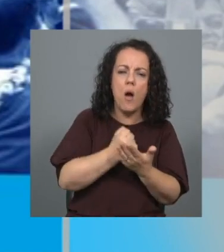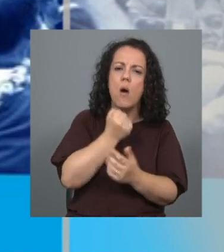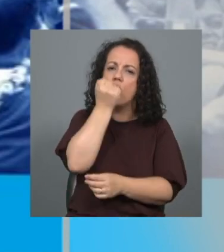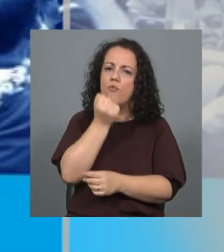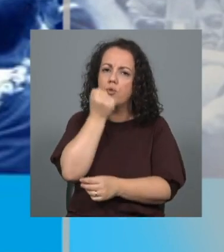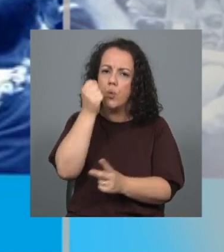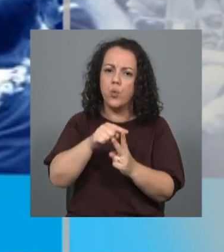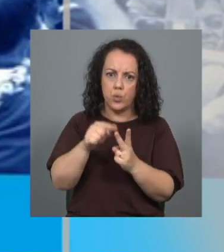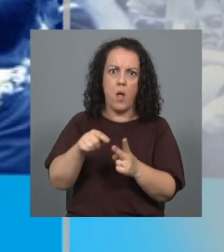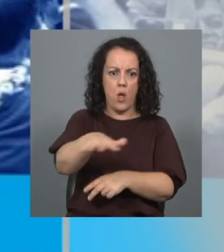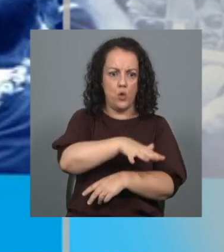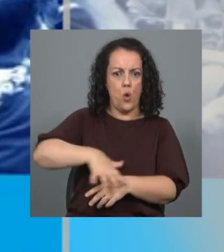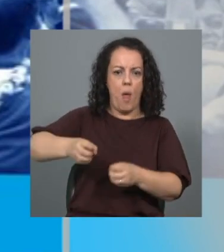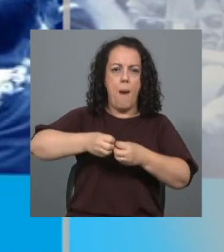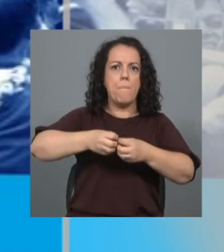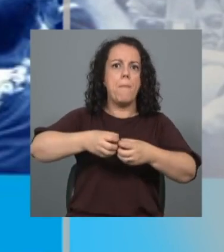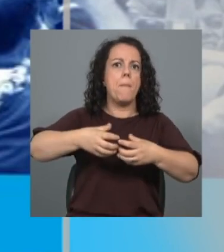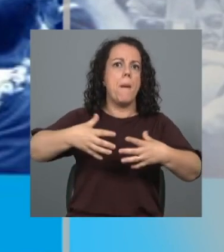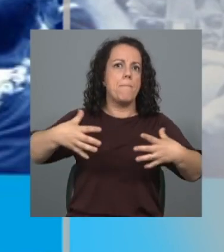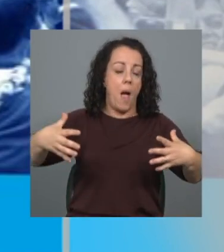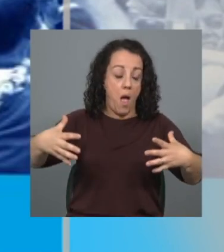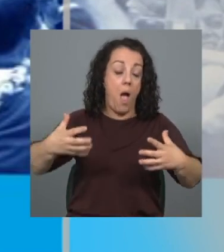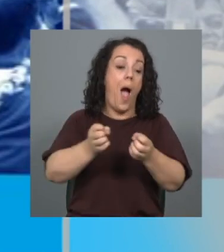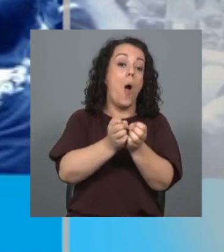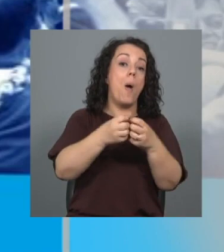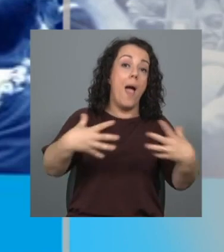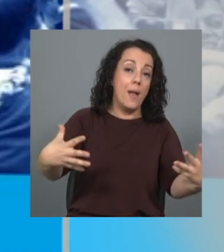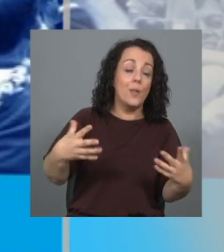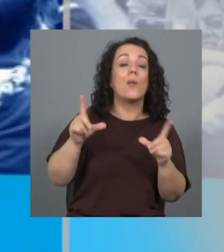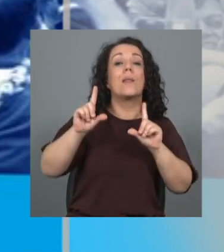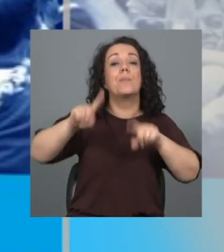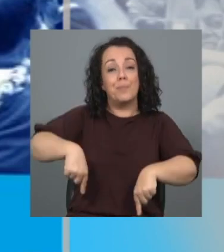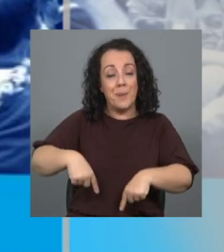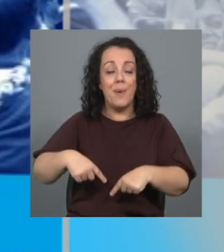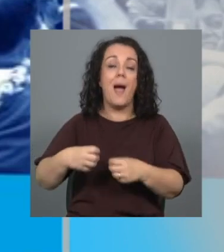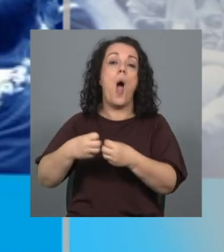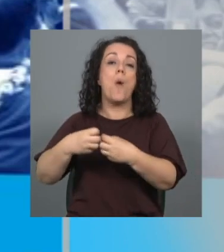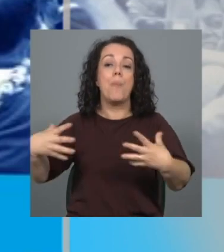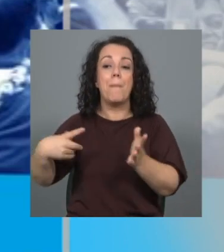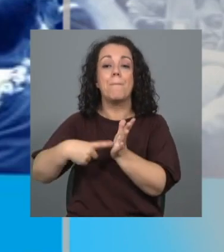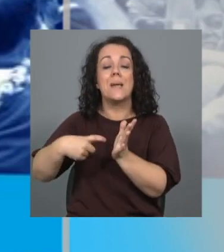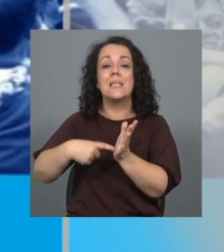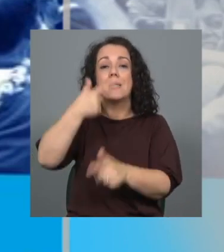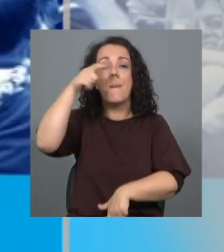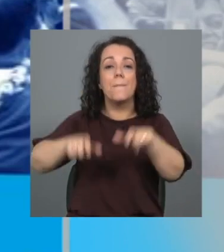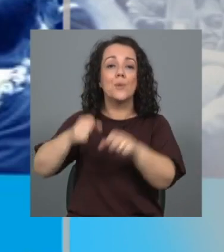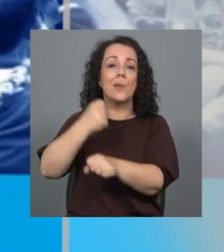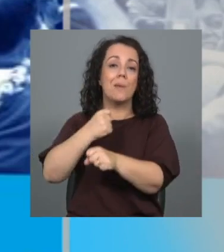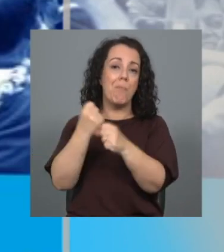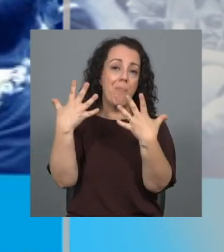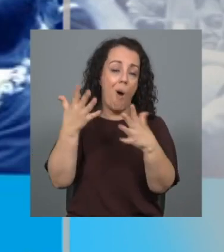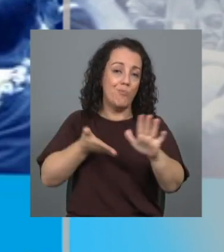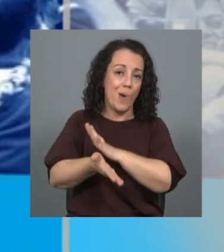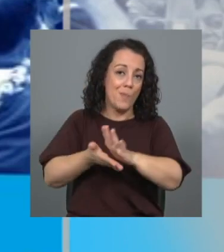tem aumentado e onde tem aumentado também a necessidade de mão de obra. Essa mão de